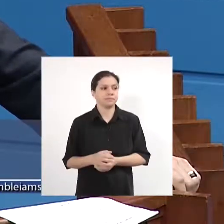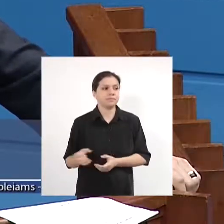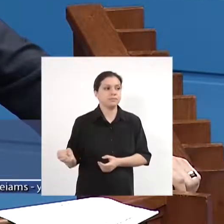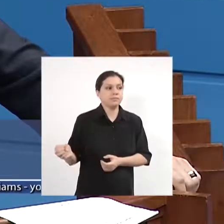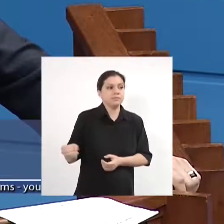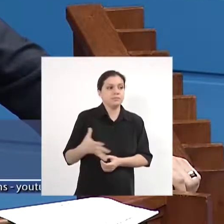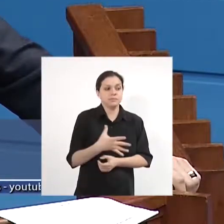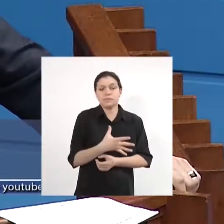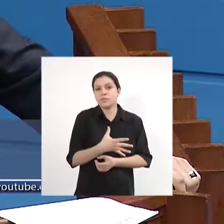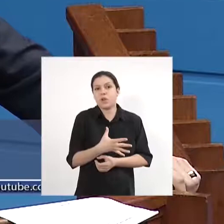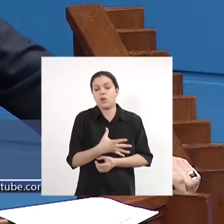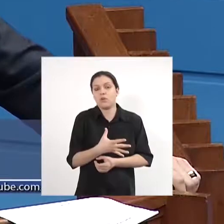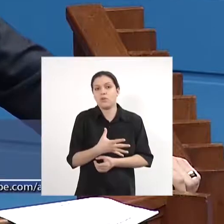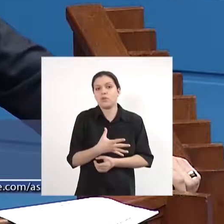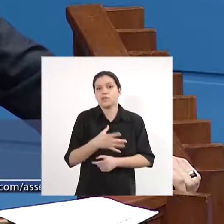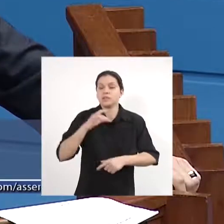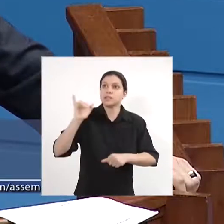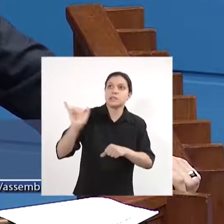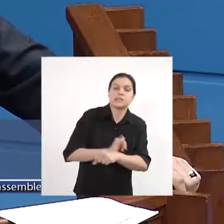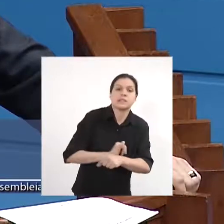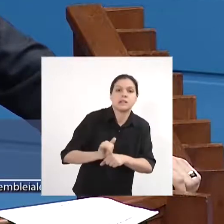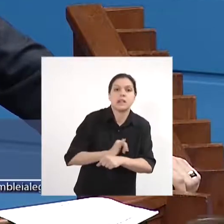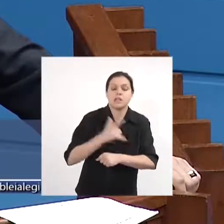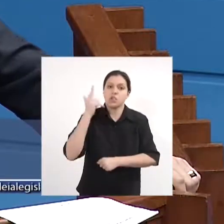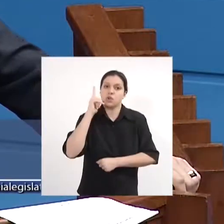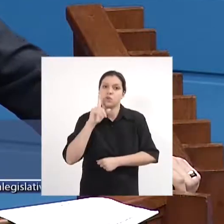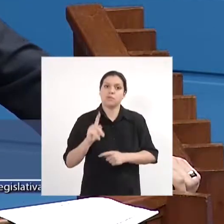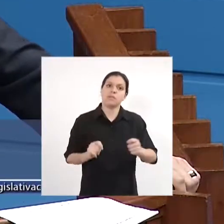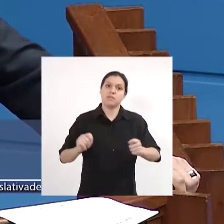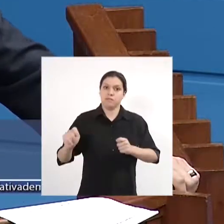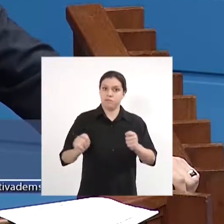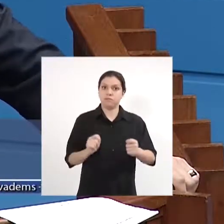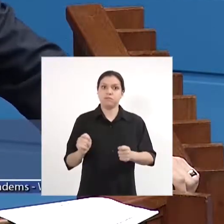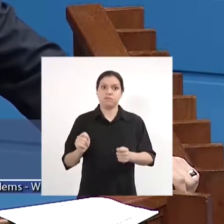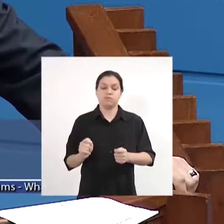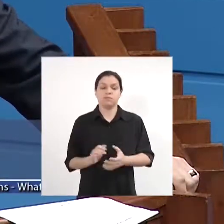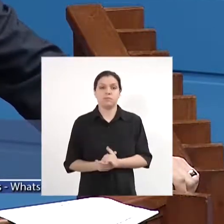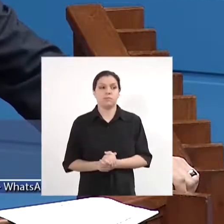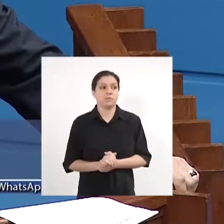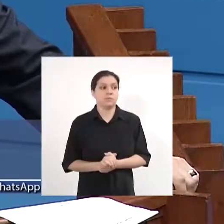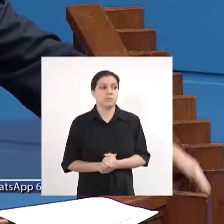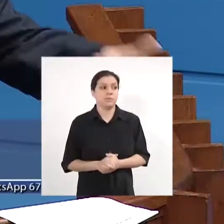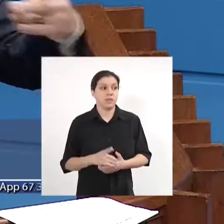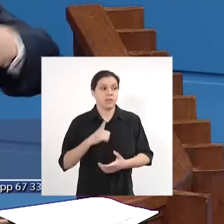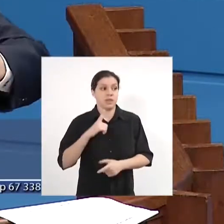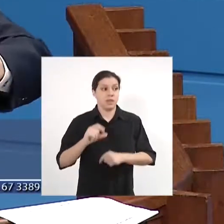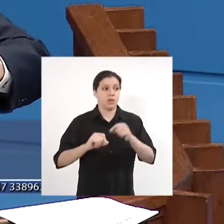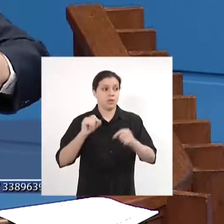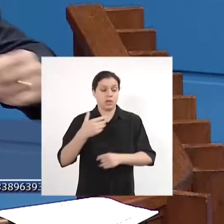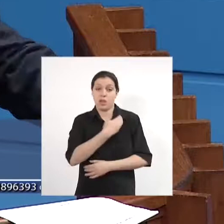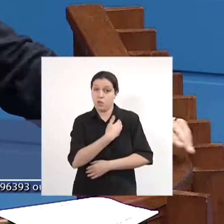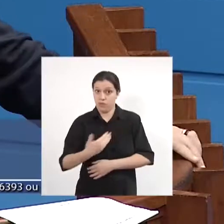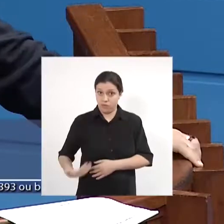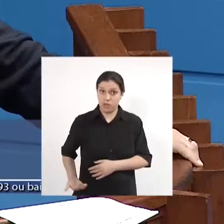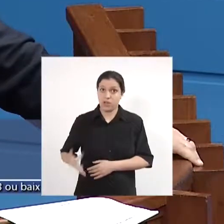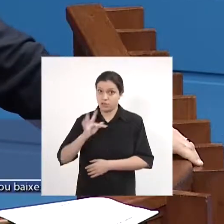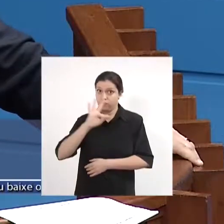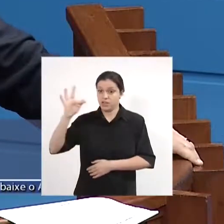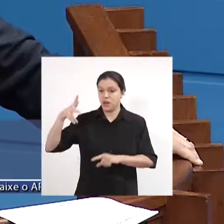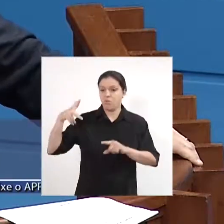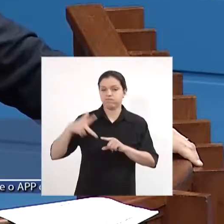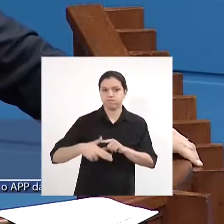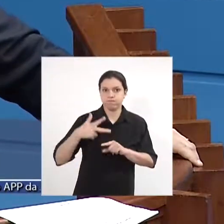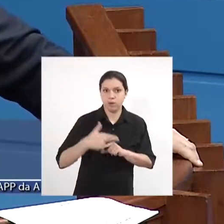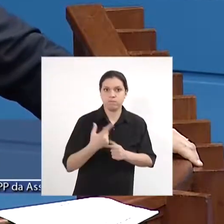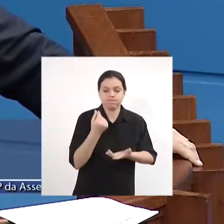de gestão. Na verdade, o governo federal, que vem promovendo cortes na